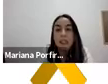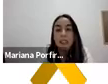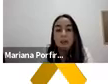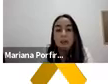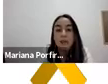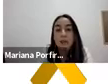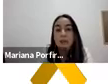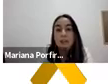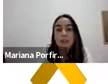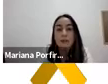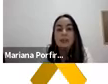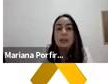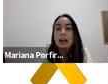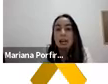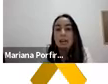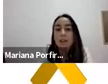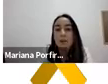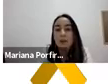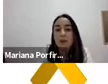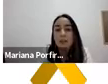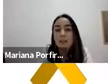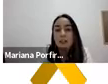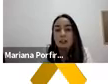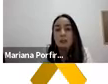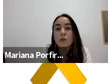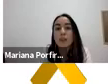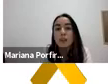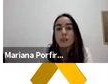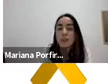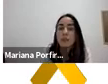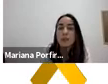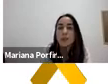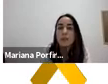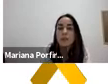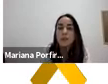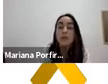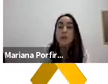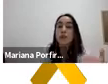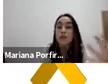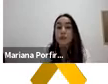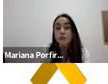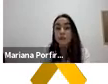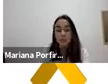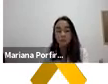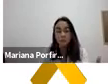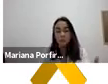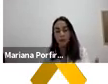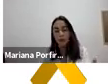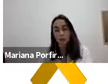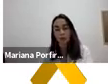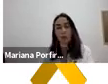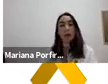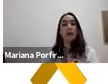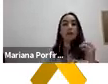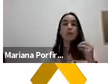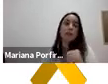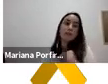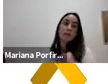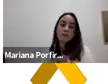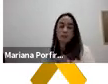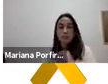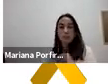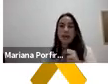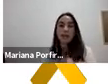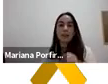materno, então nós estamos fazendo essa live como forma de estar conscientizando as pessoas e podemos discutirmos um pouco sobre